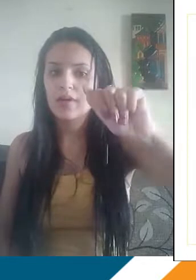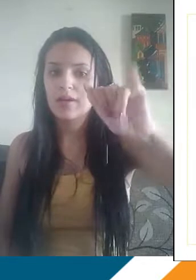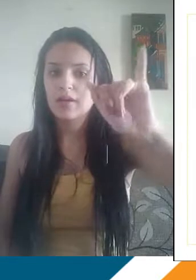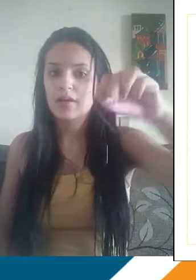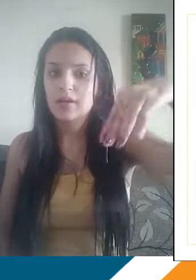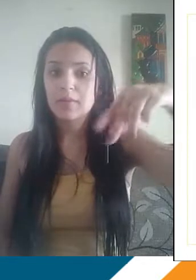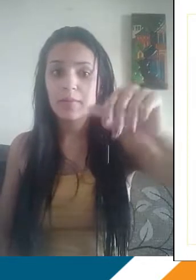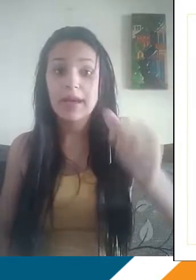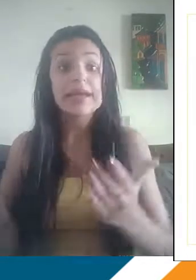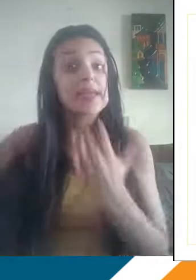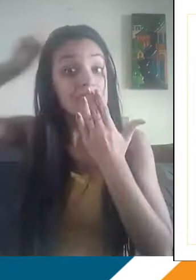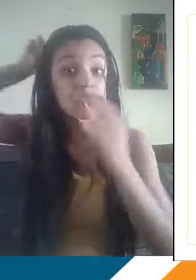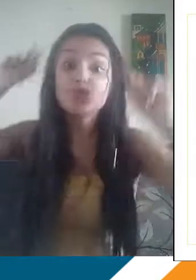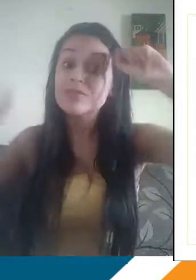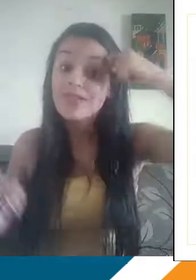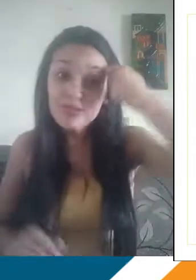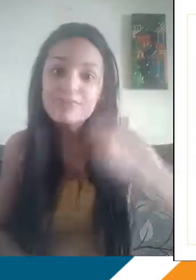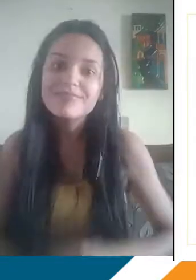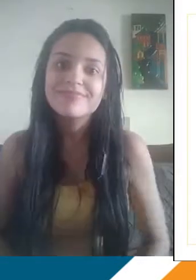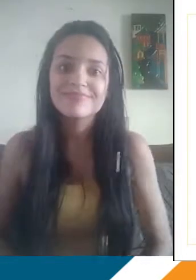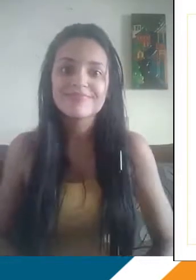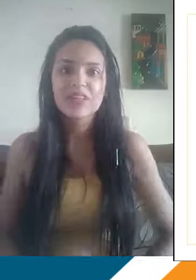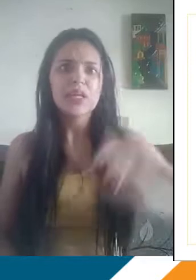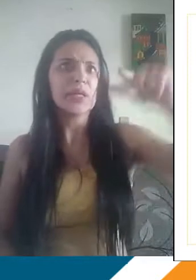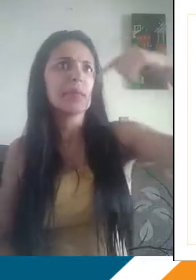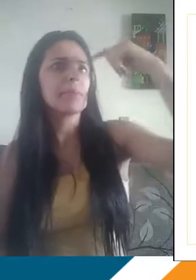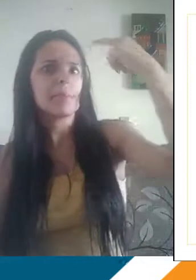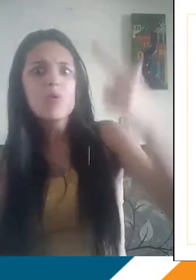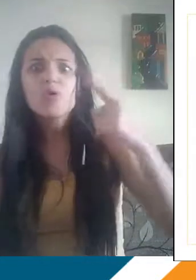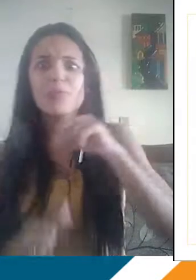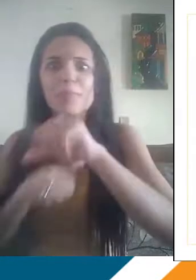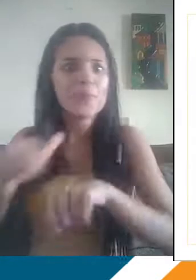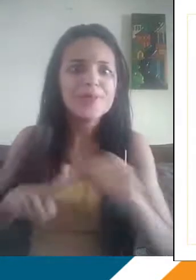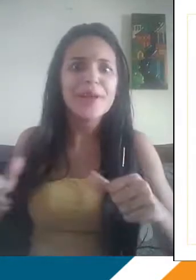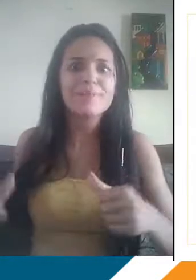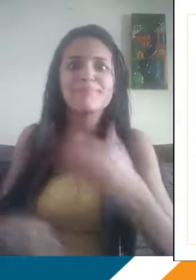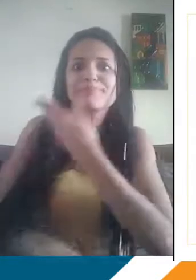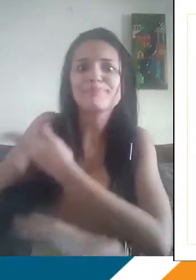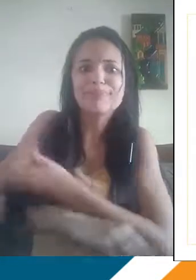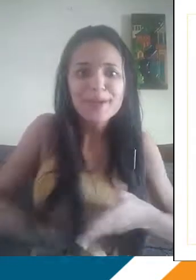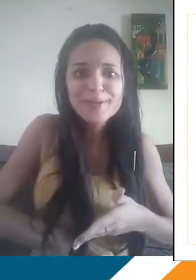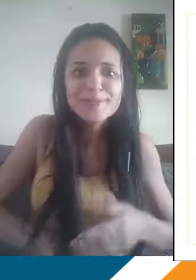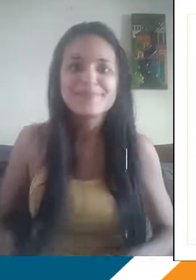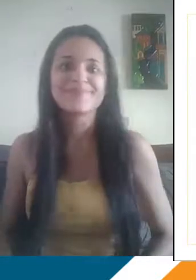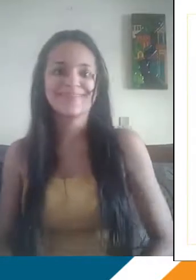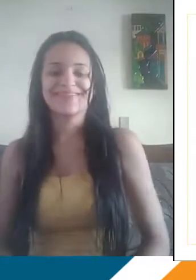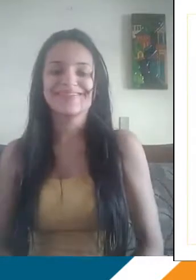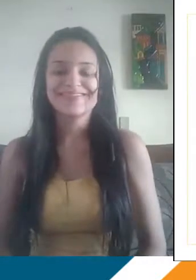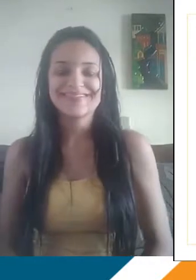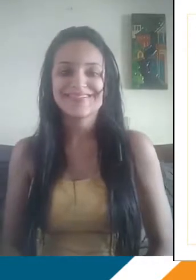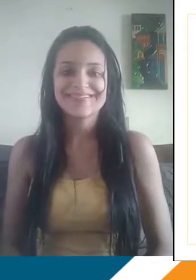após um certo tempo de sua vida acaba se tornando um homem branco. Além disso, Macunaíma revela uma